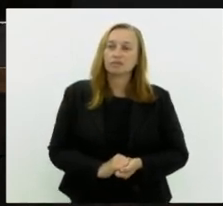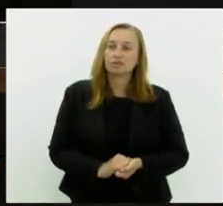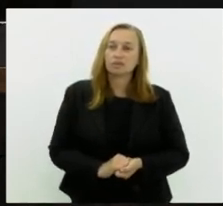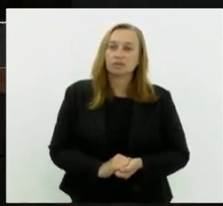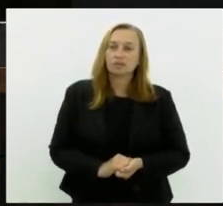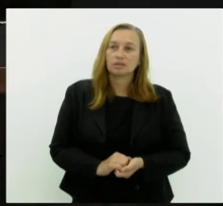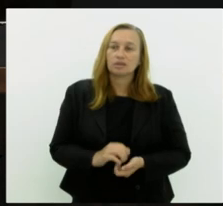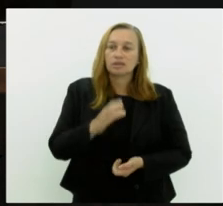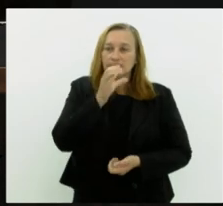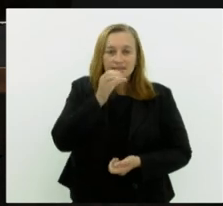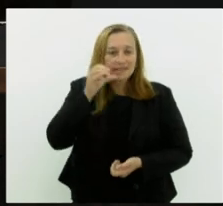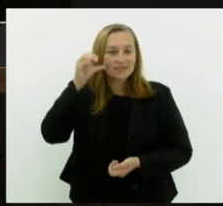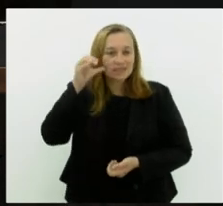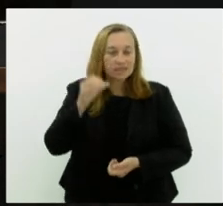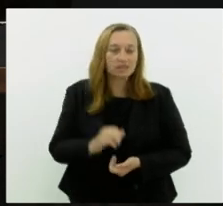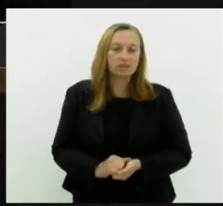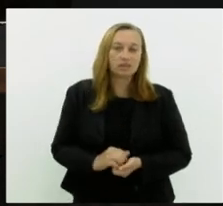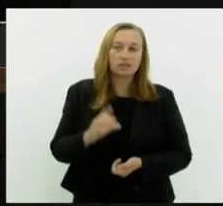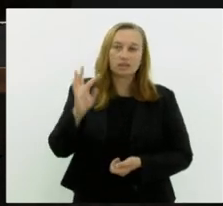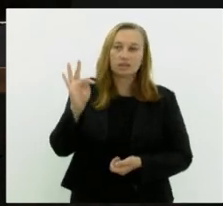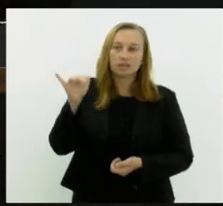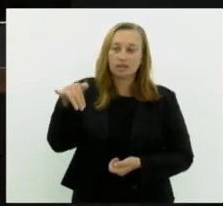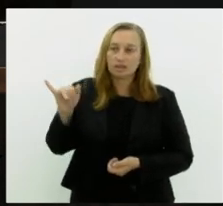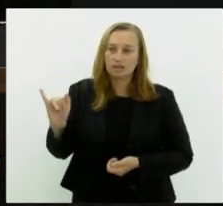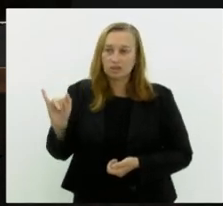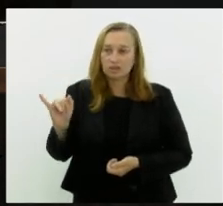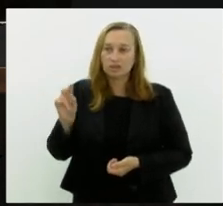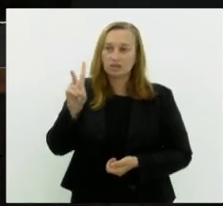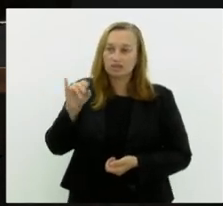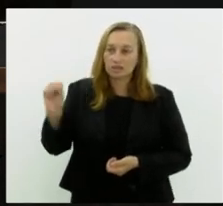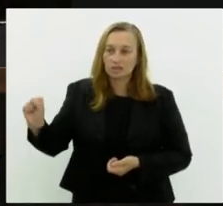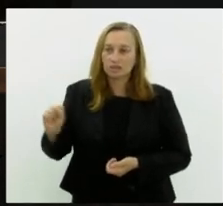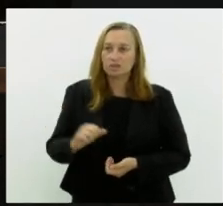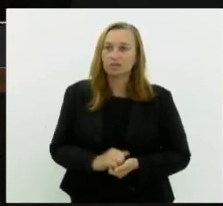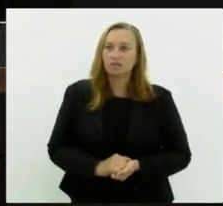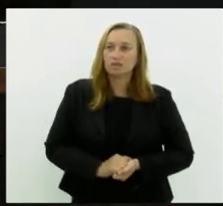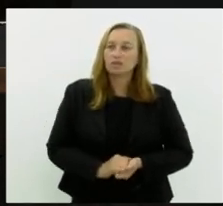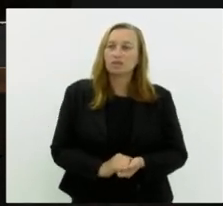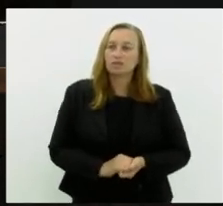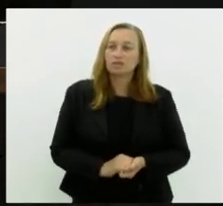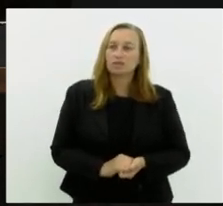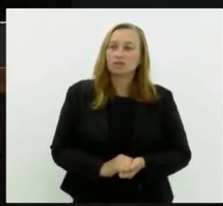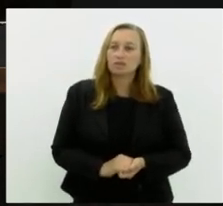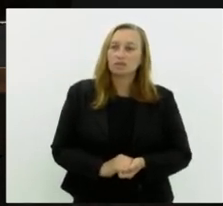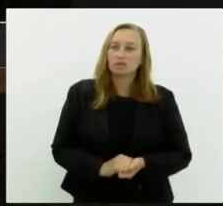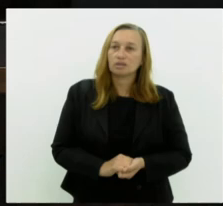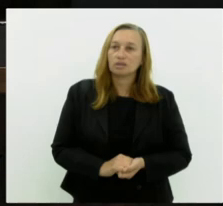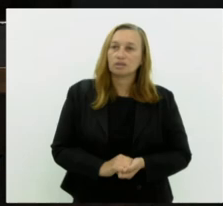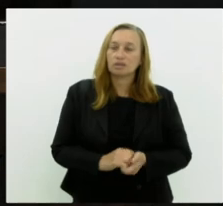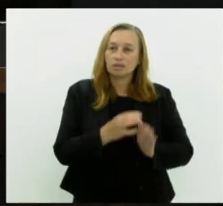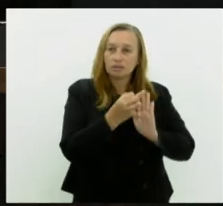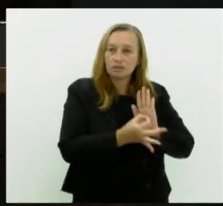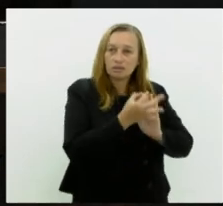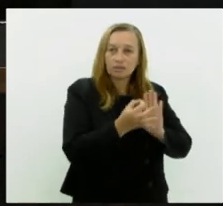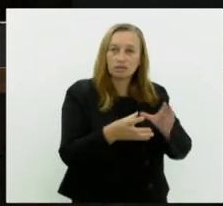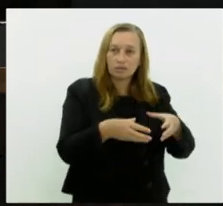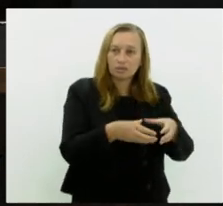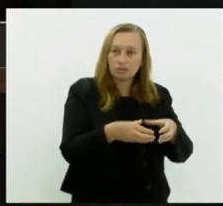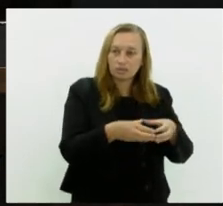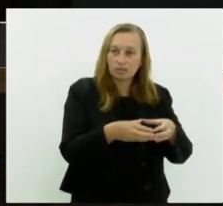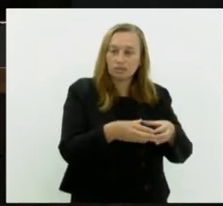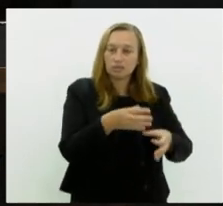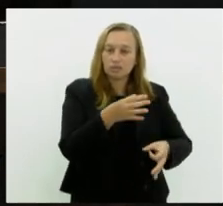Deputada Célia Jordão, Tande Vieira e Vinícius Cozzolino. Pendendo de pareceres das comissões